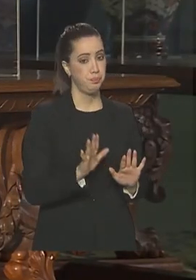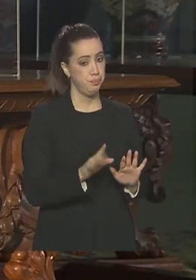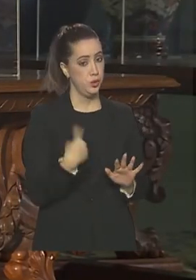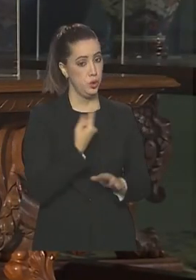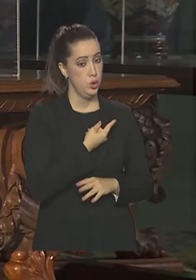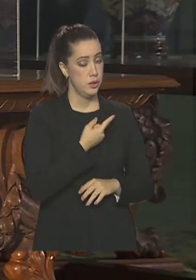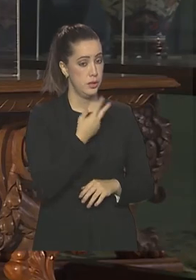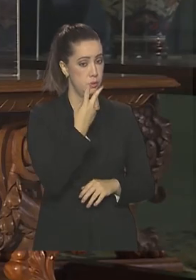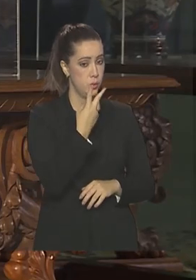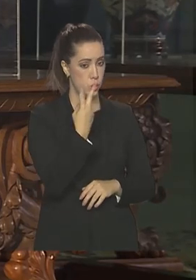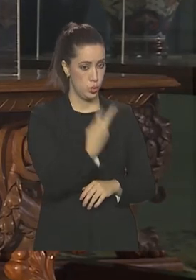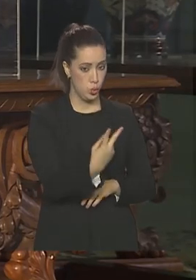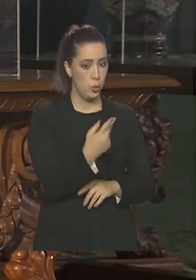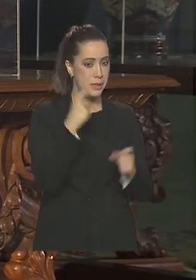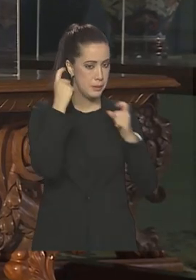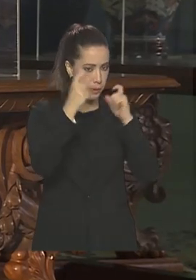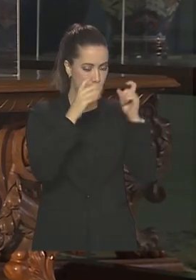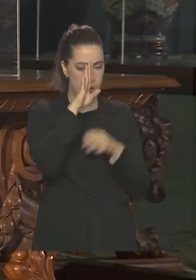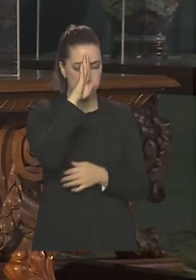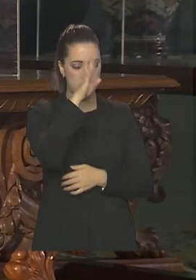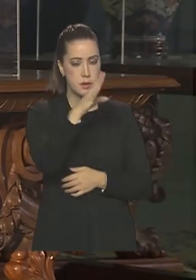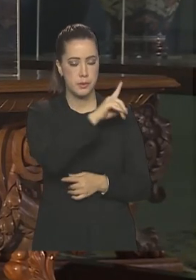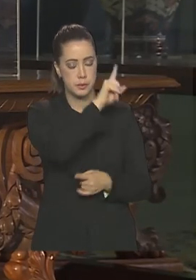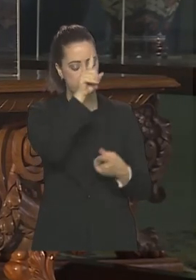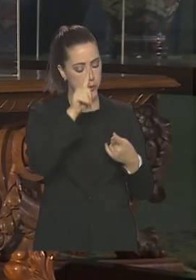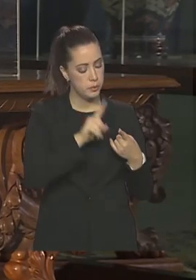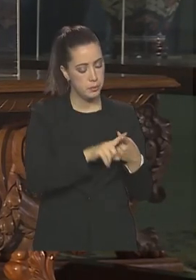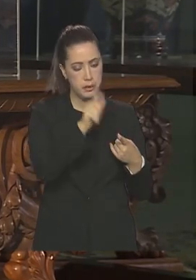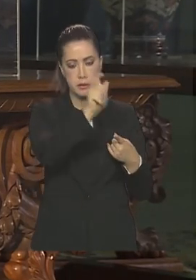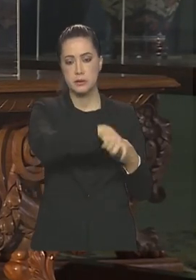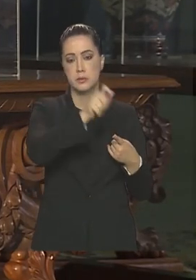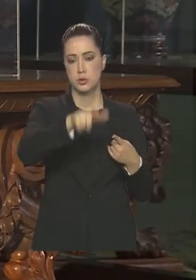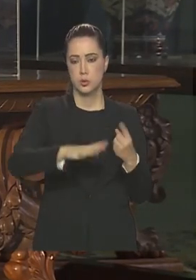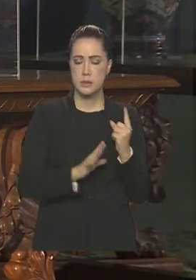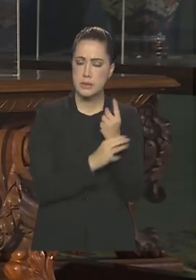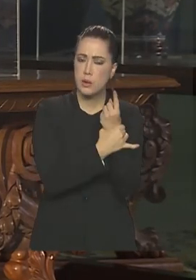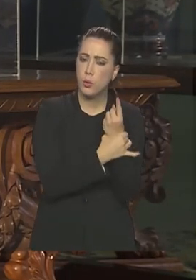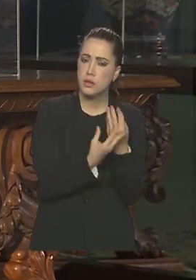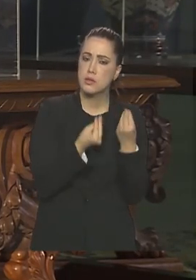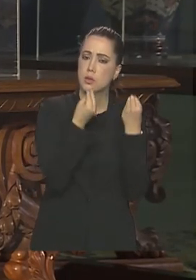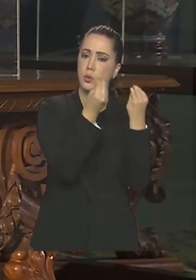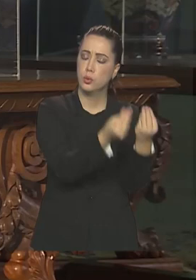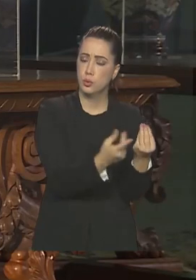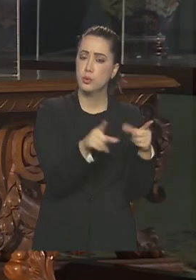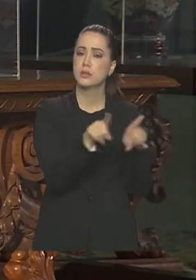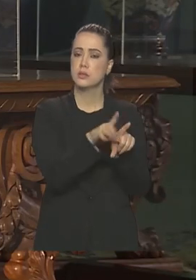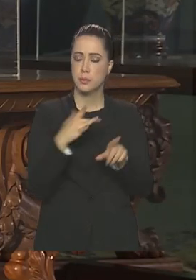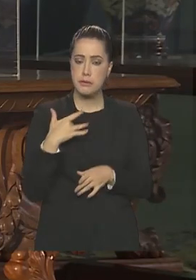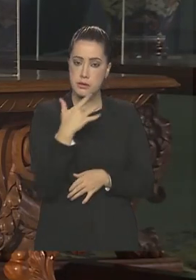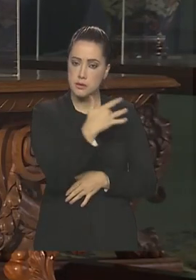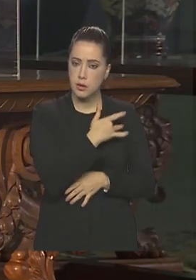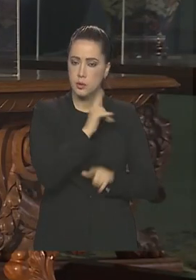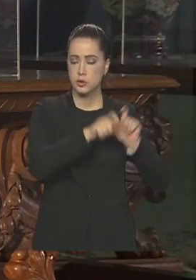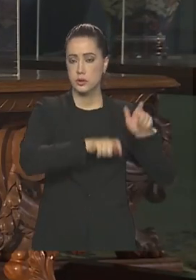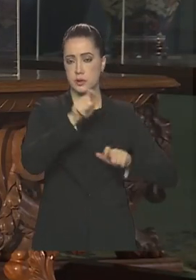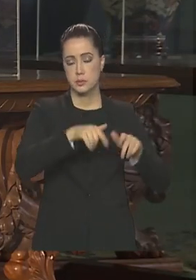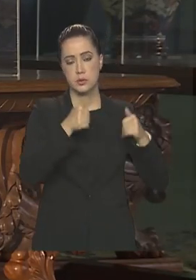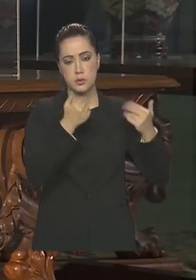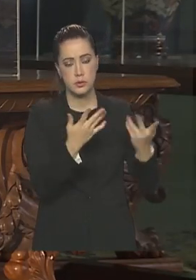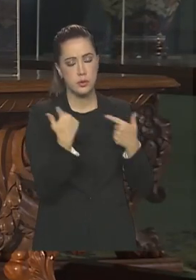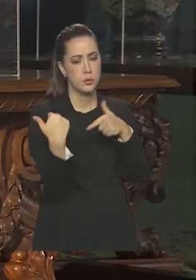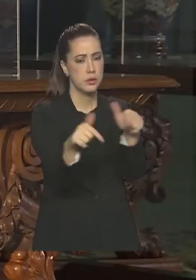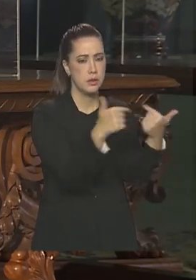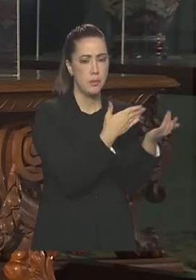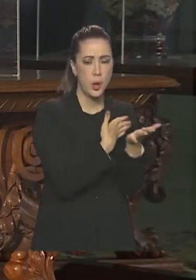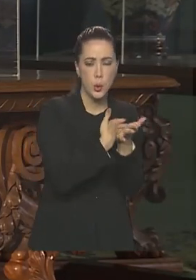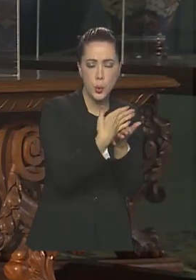naturalmente, é o consumidor, tanto na segurança, no fornecimento, como na saúde do consumidor. Por isso, foram adotadas, bem